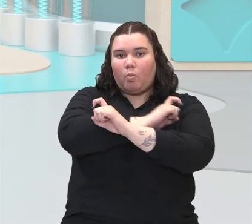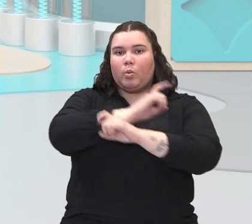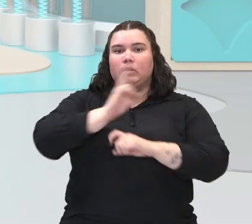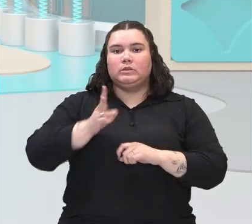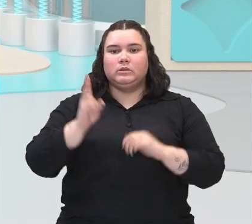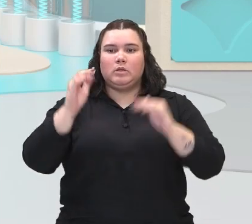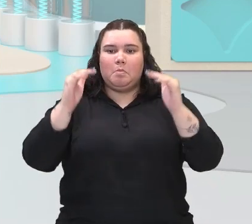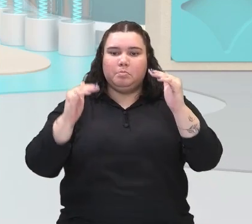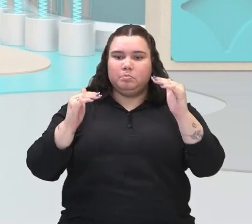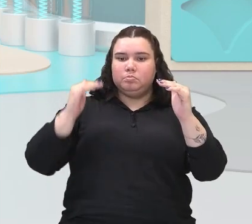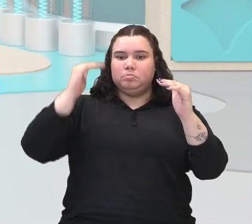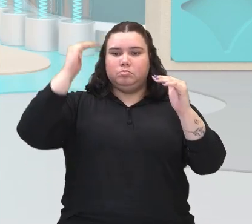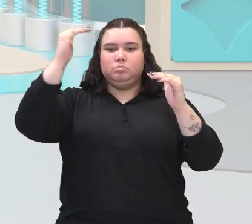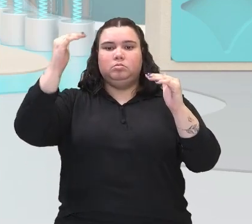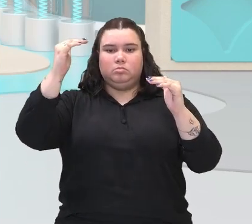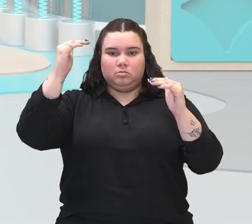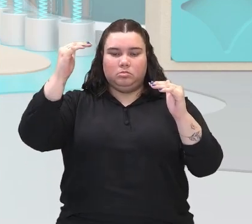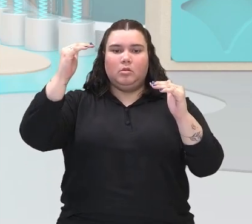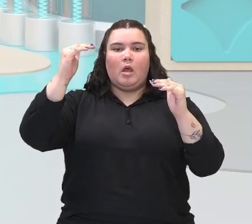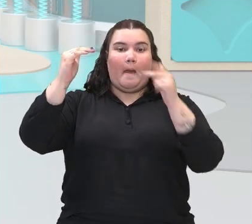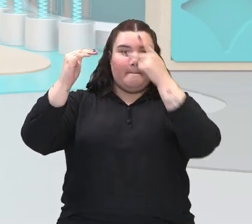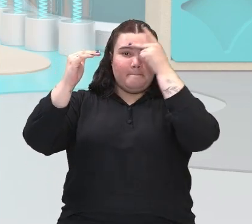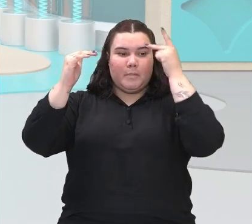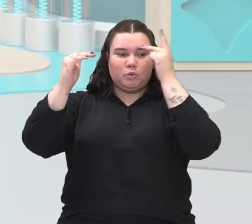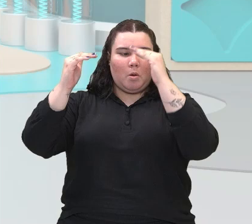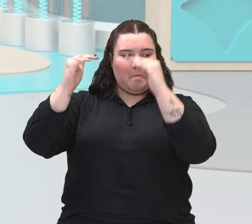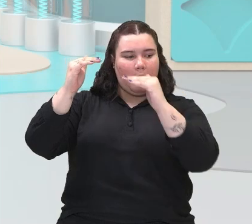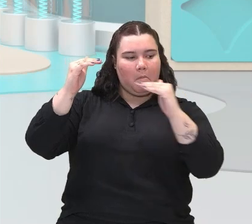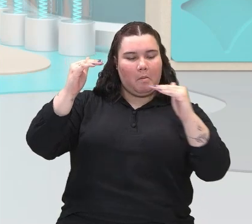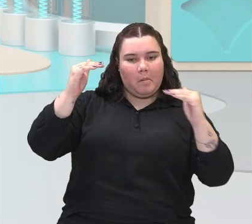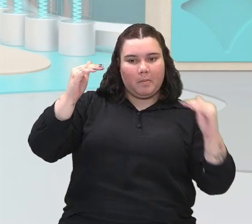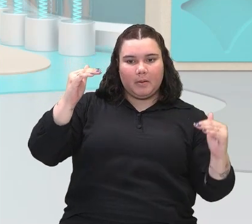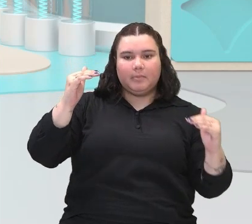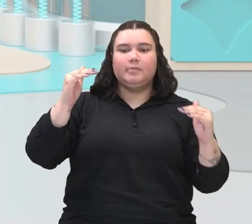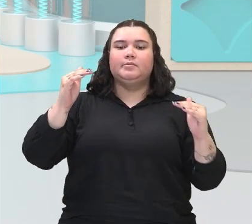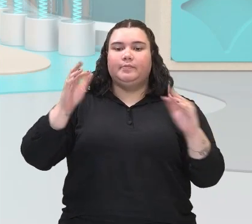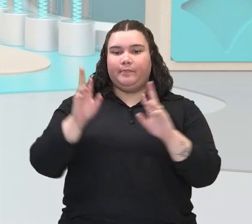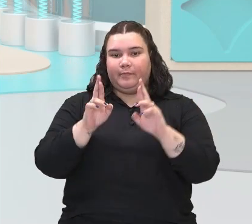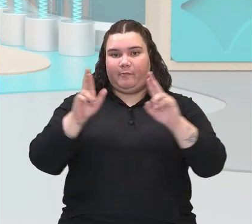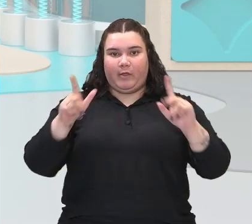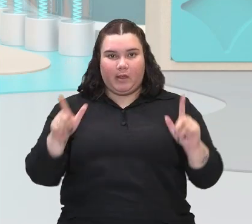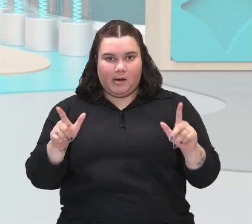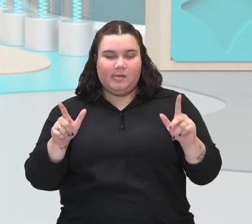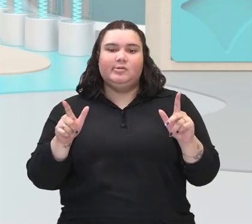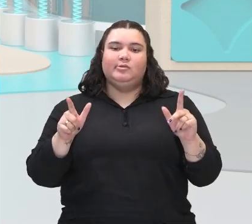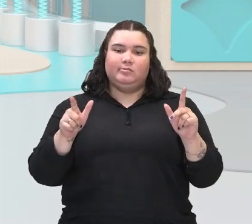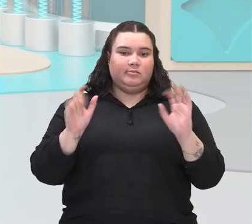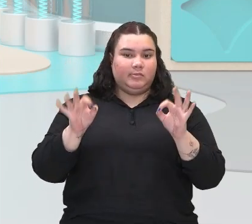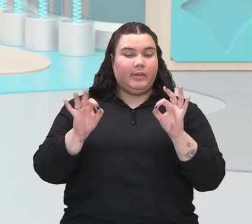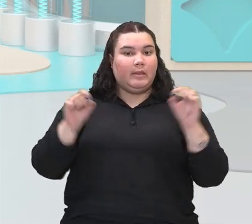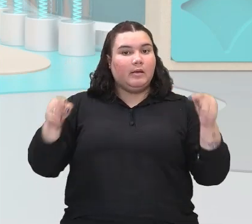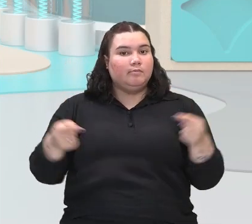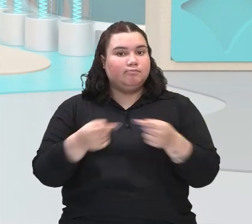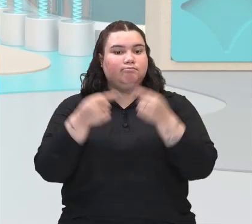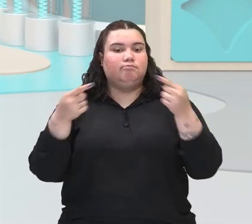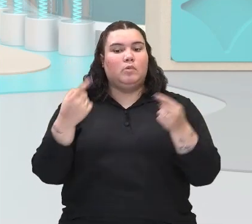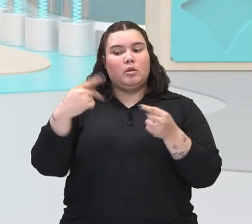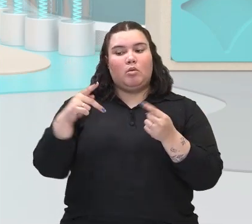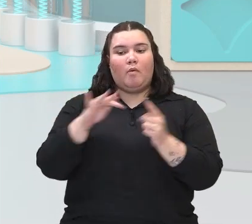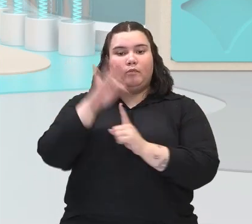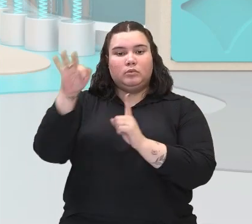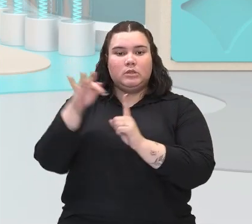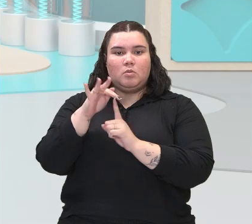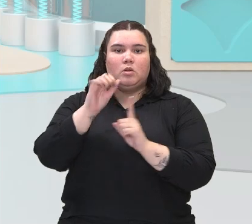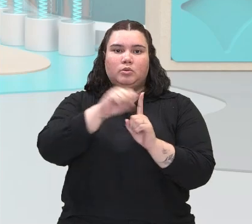era o mais importante depois os outros eram representados de em tamanhos menores de acordo com a sua função dentro da